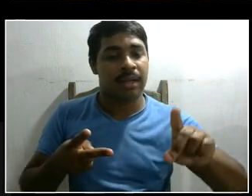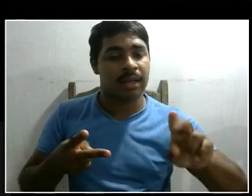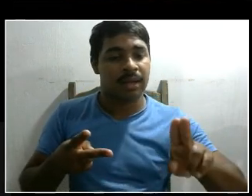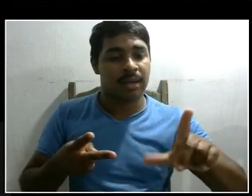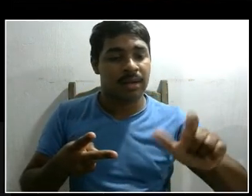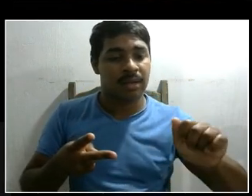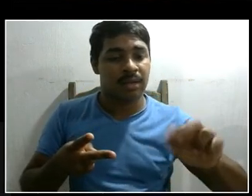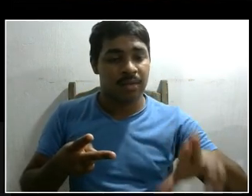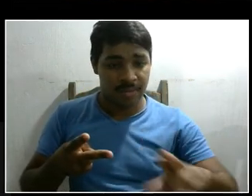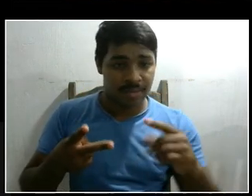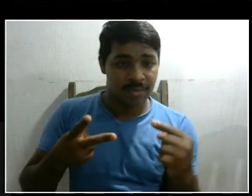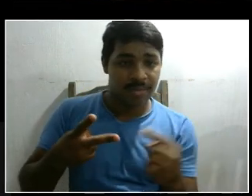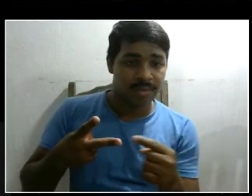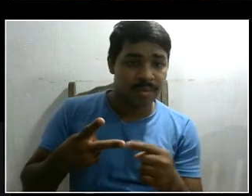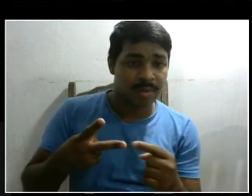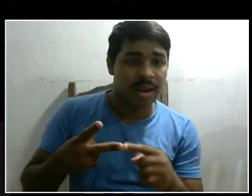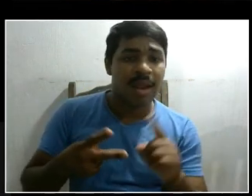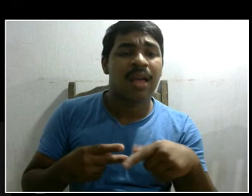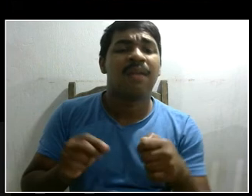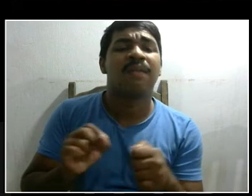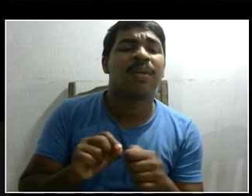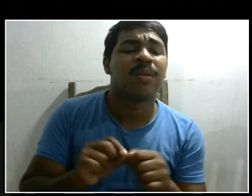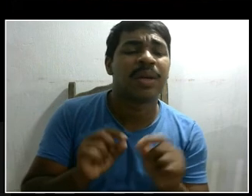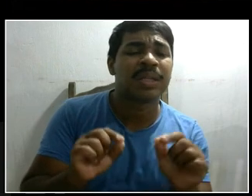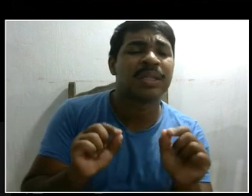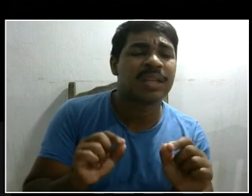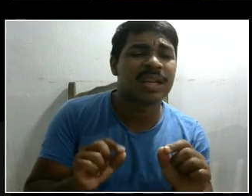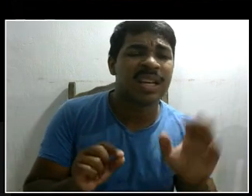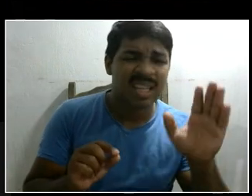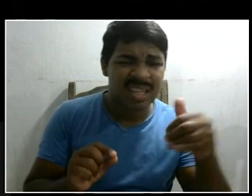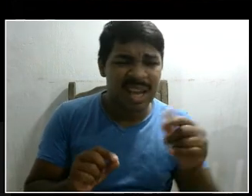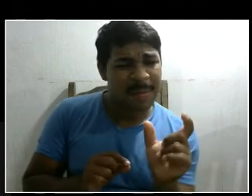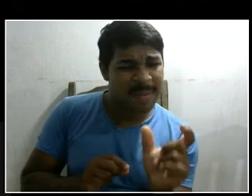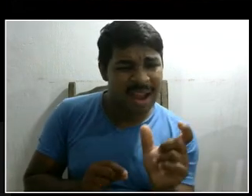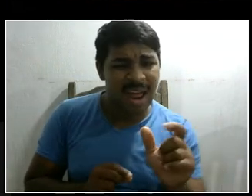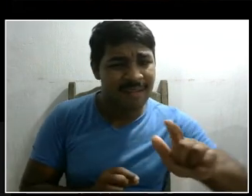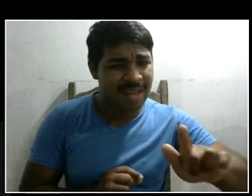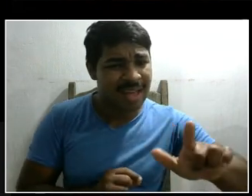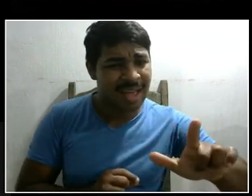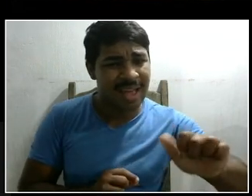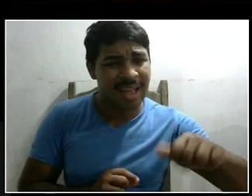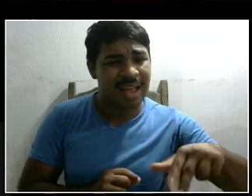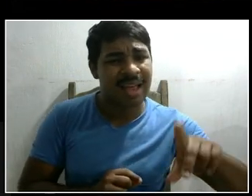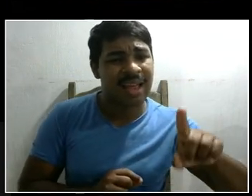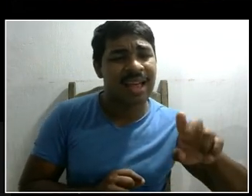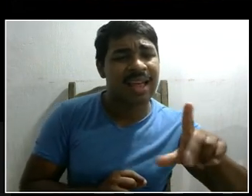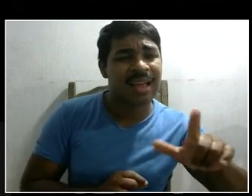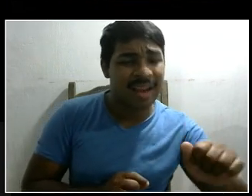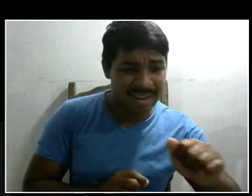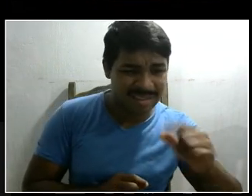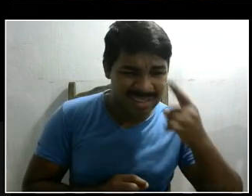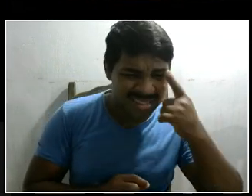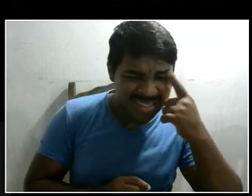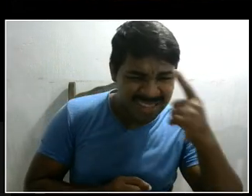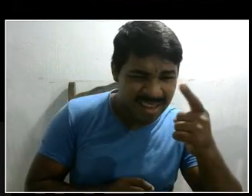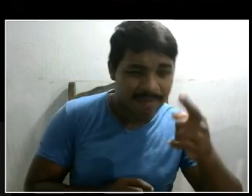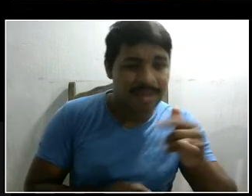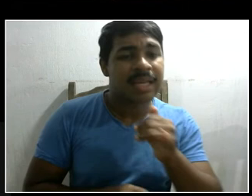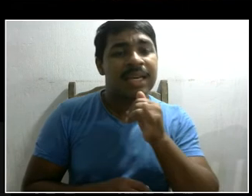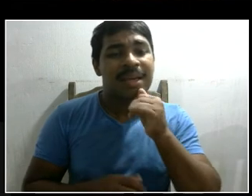o tecido que forma as glândulas. Acredito que vocês já ouviram falar bastante sobre as glândulas, né? Por exemplo, glândulas sudoríparas,